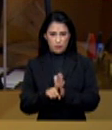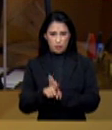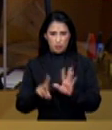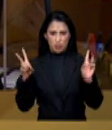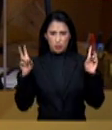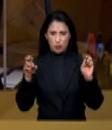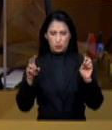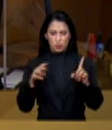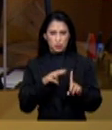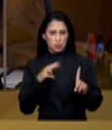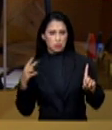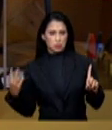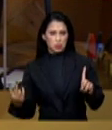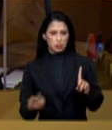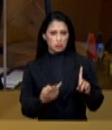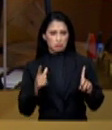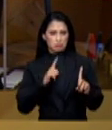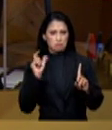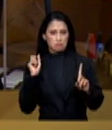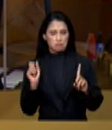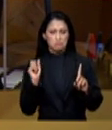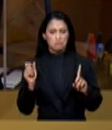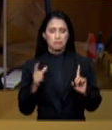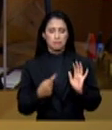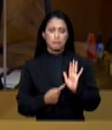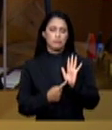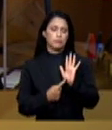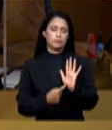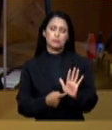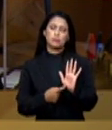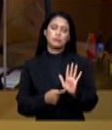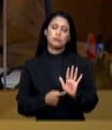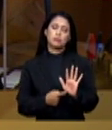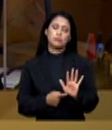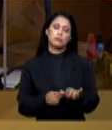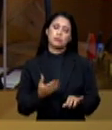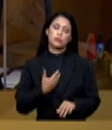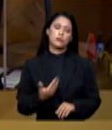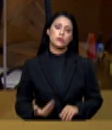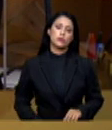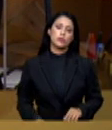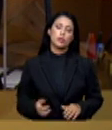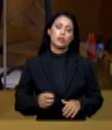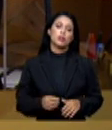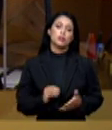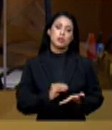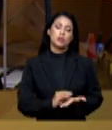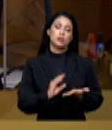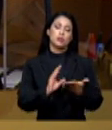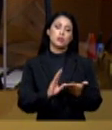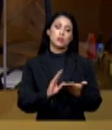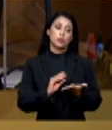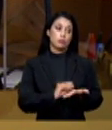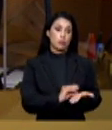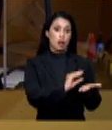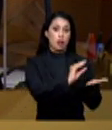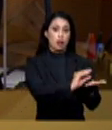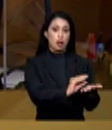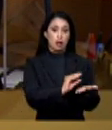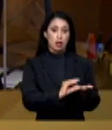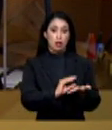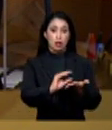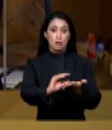Ótica e quer que seja desvendada natureza pública dos recursos federais cujo repasse é